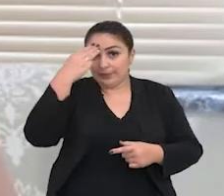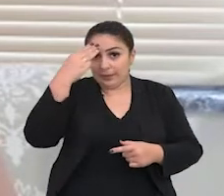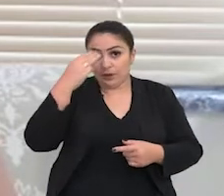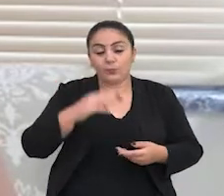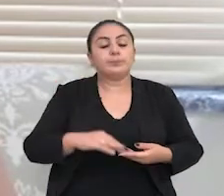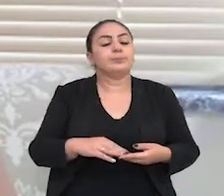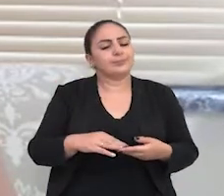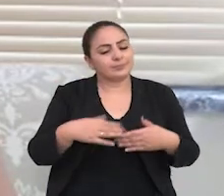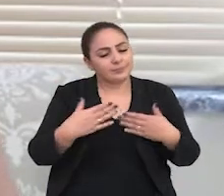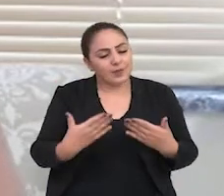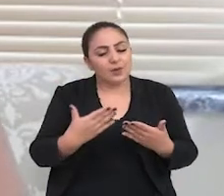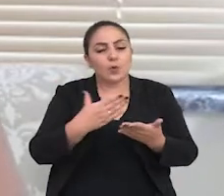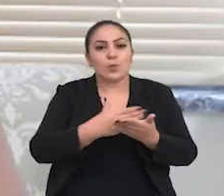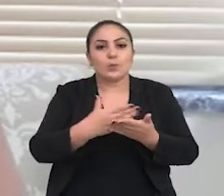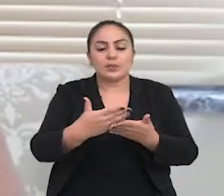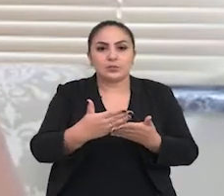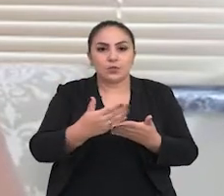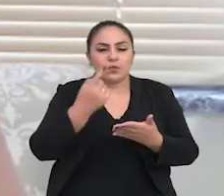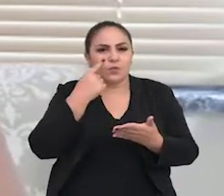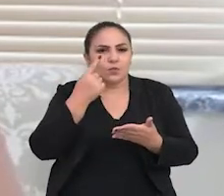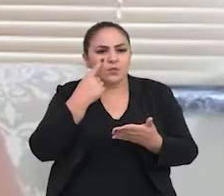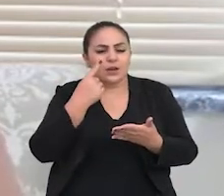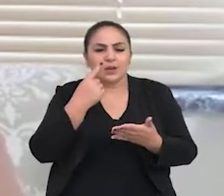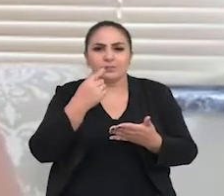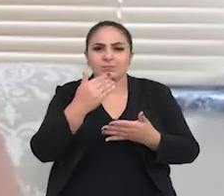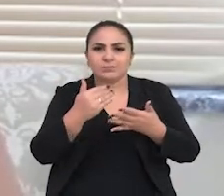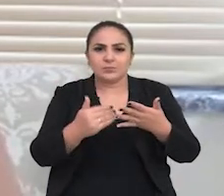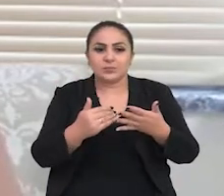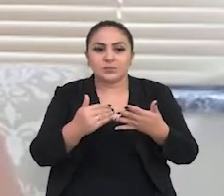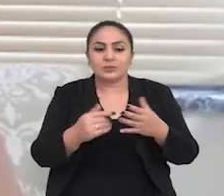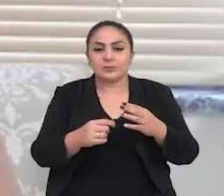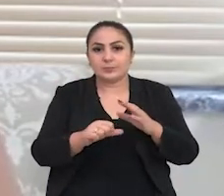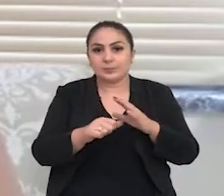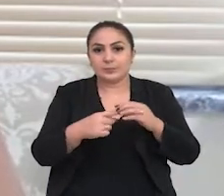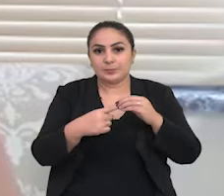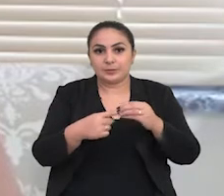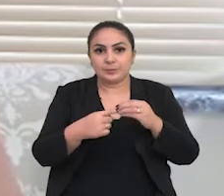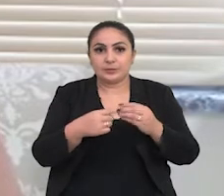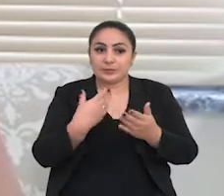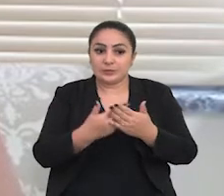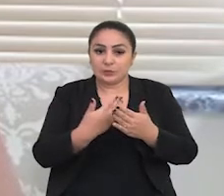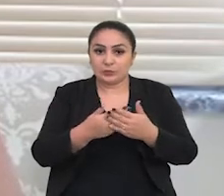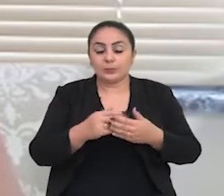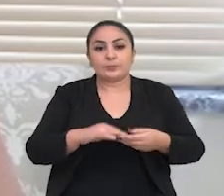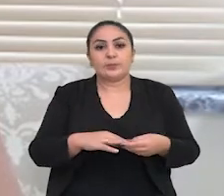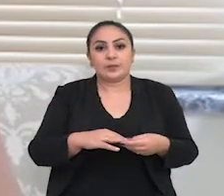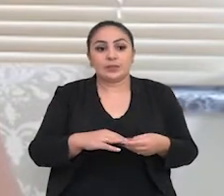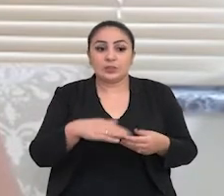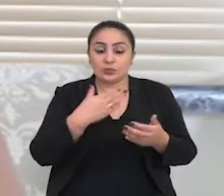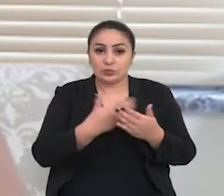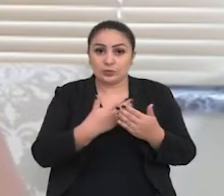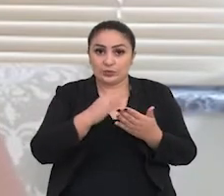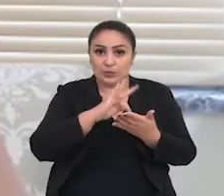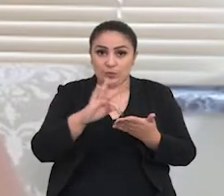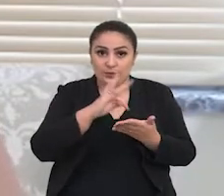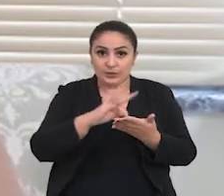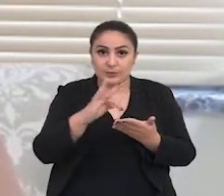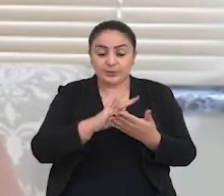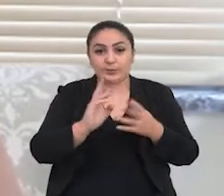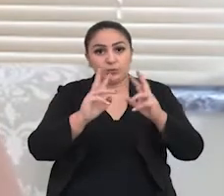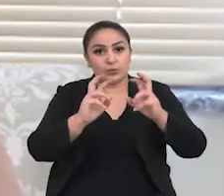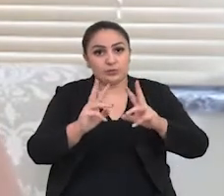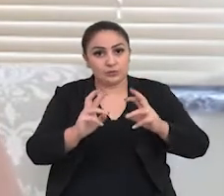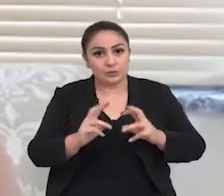sobre a saúde mental. E aí, então, estabelecemos, né, os primórdios para esse estudo.